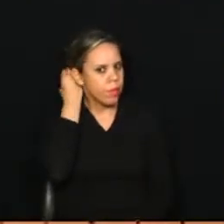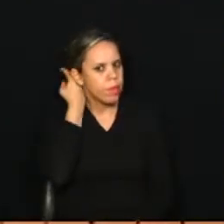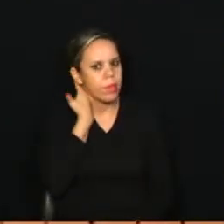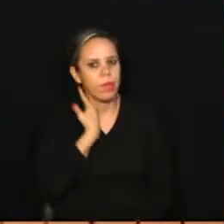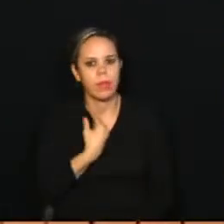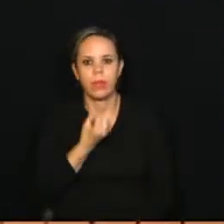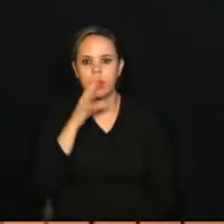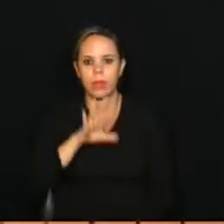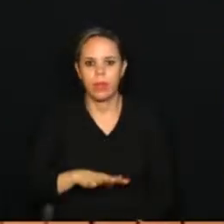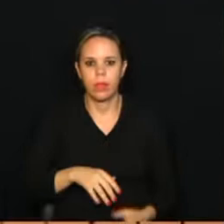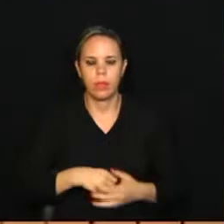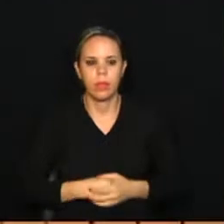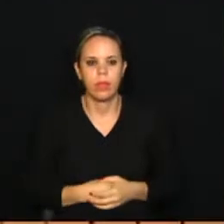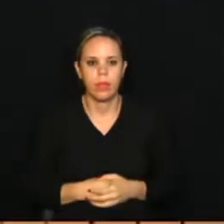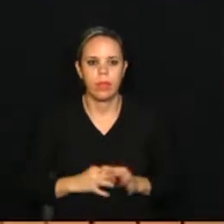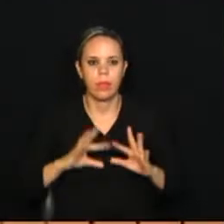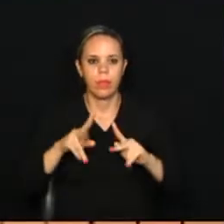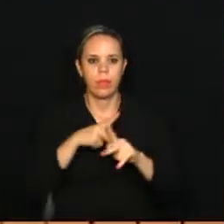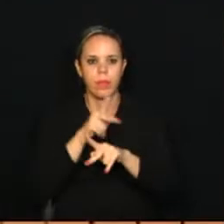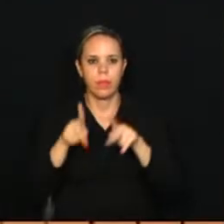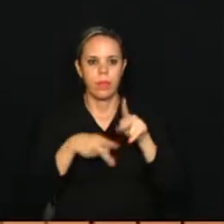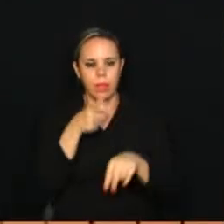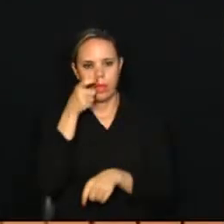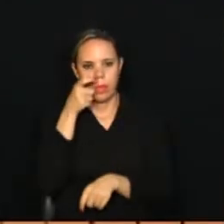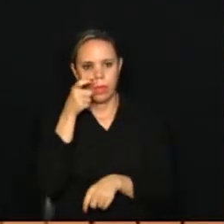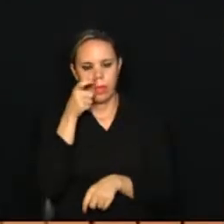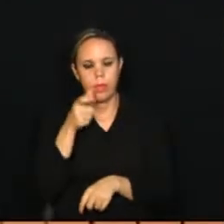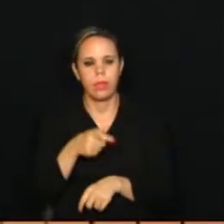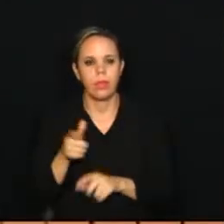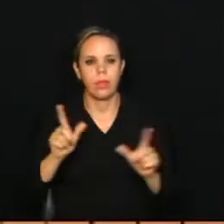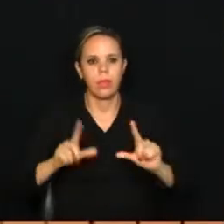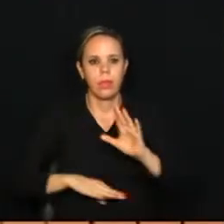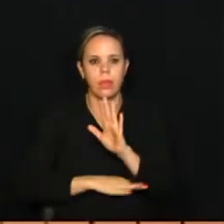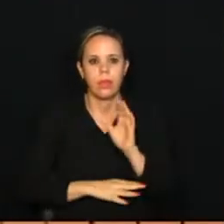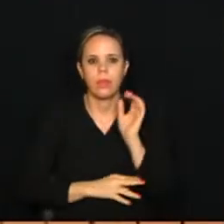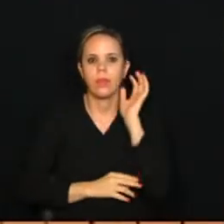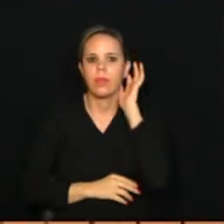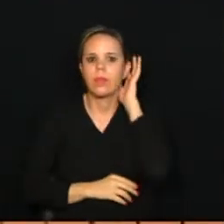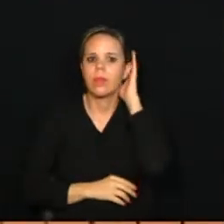Boa tarde a todos que nos assistem pela TV Câmara.